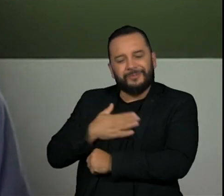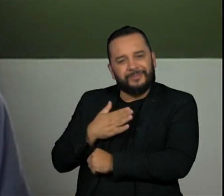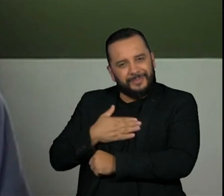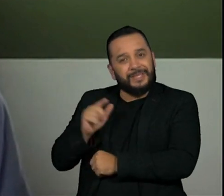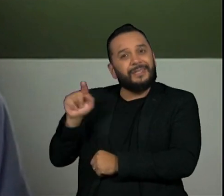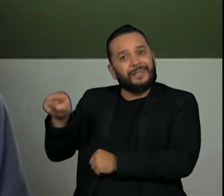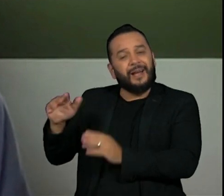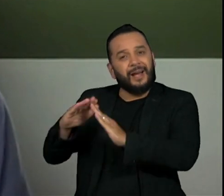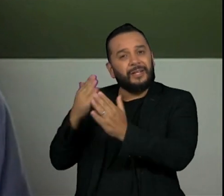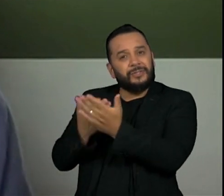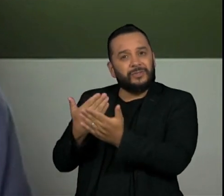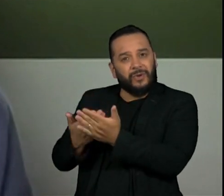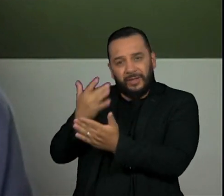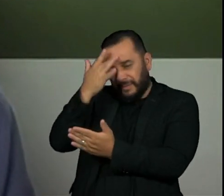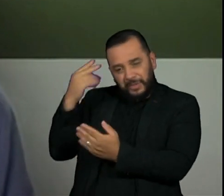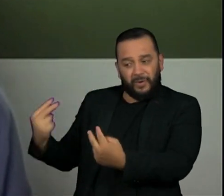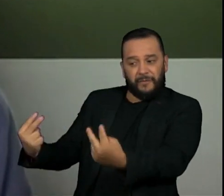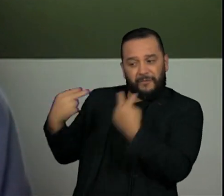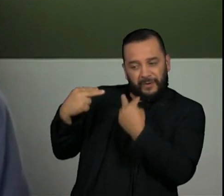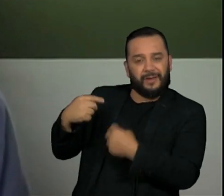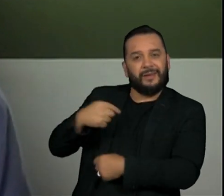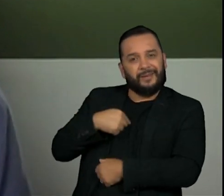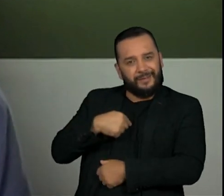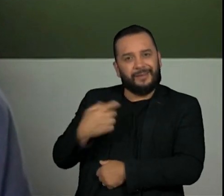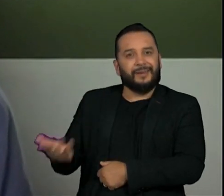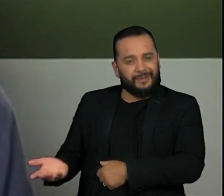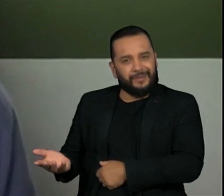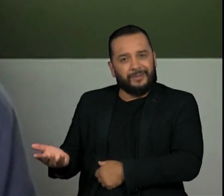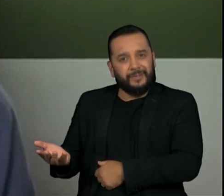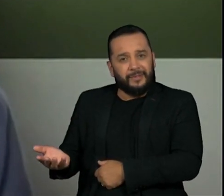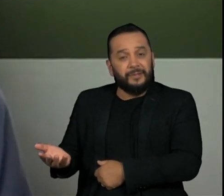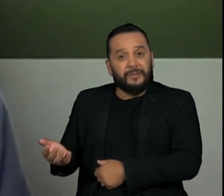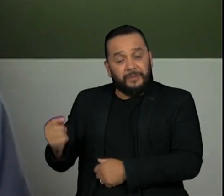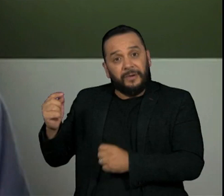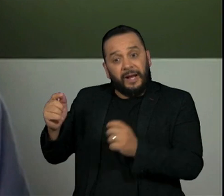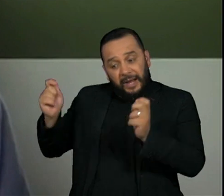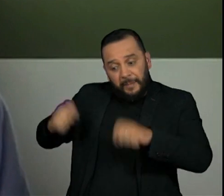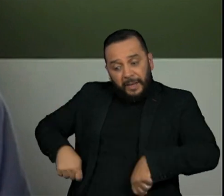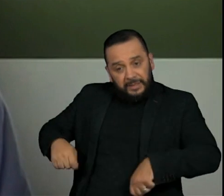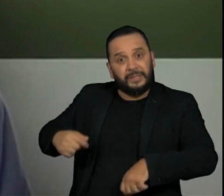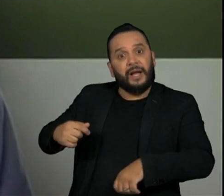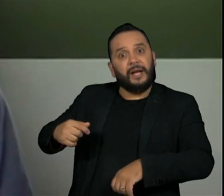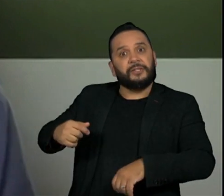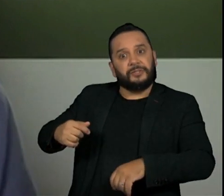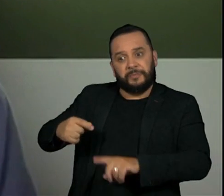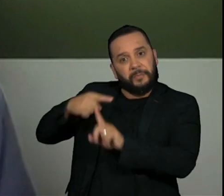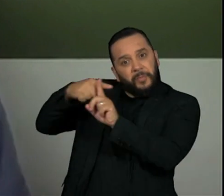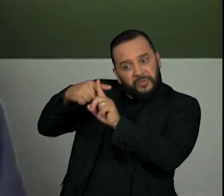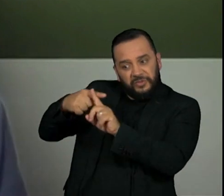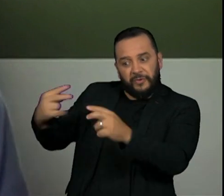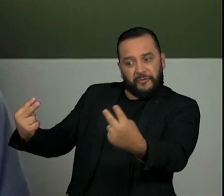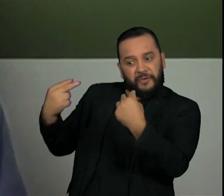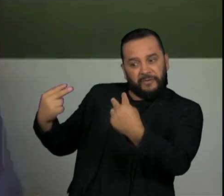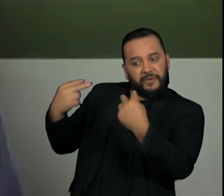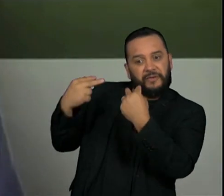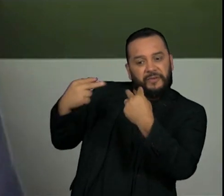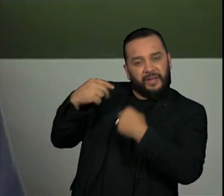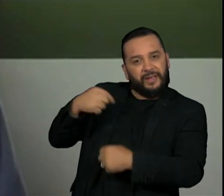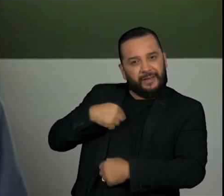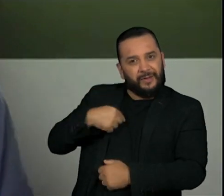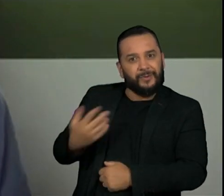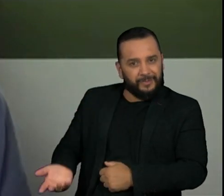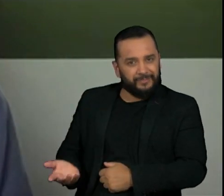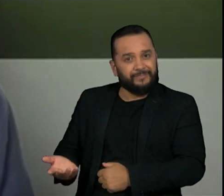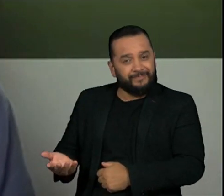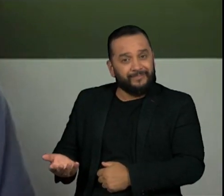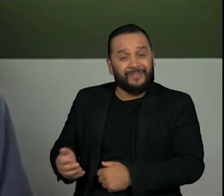visto pela minha potencial e não só pelas todas as limitações do contexto em que eu cresci. Então, quando a